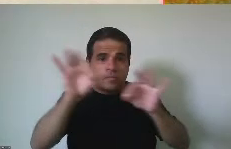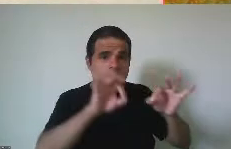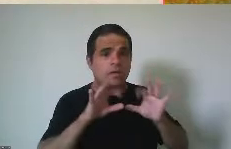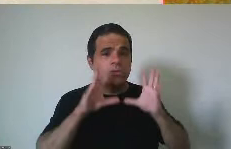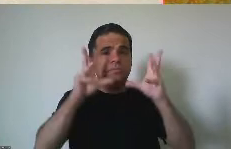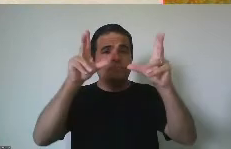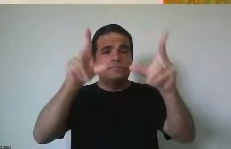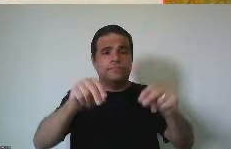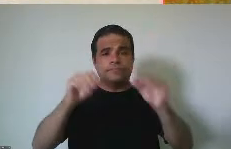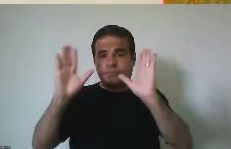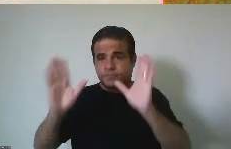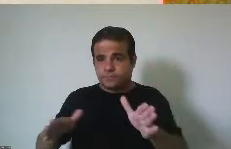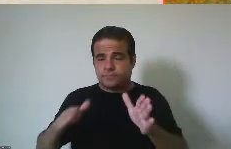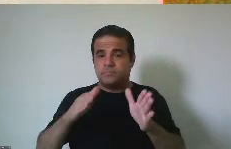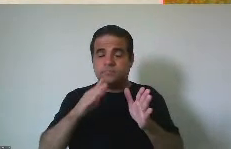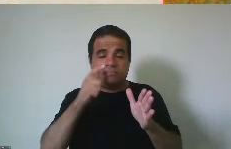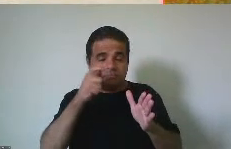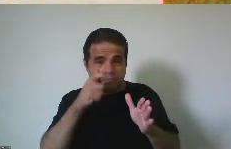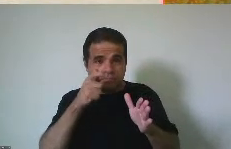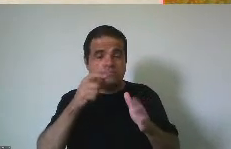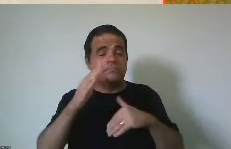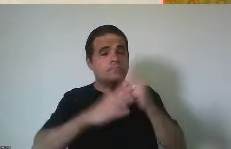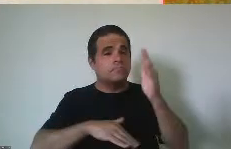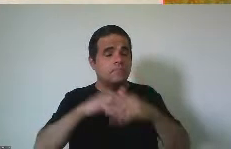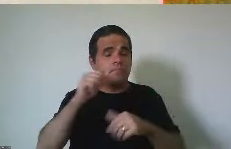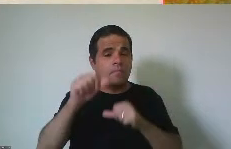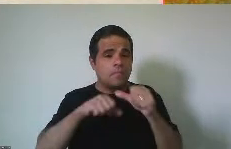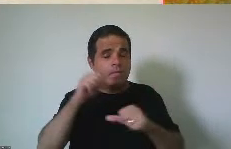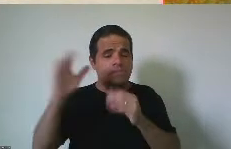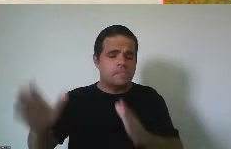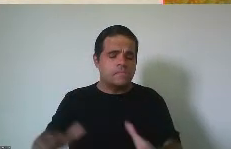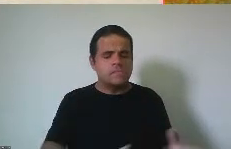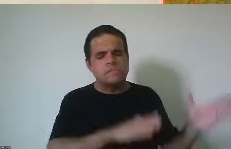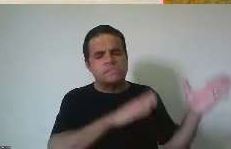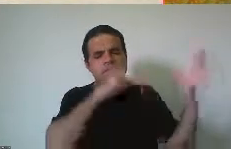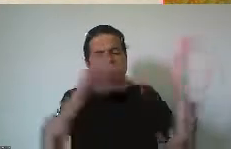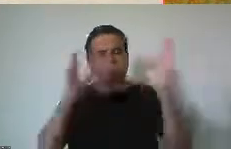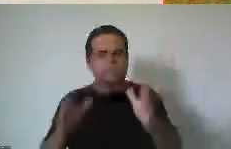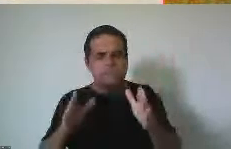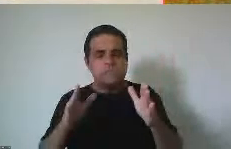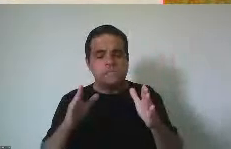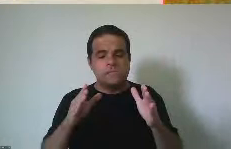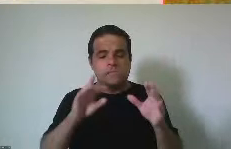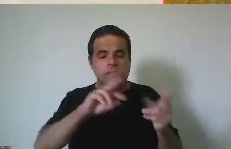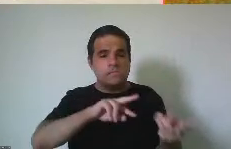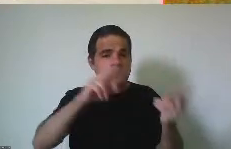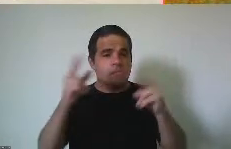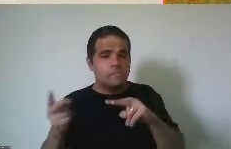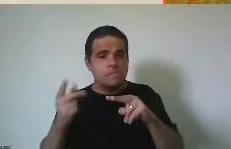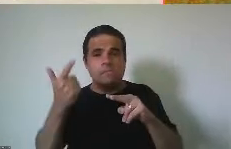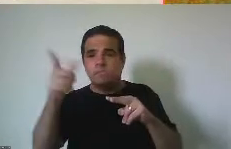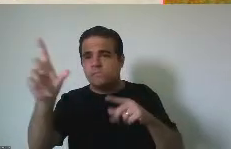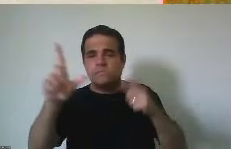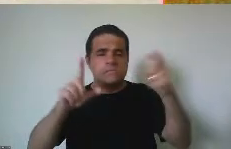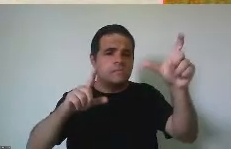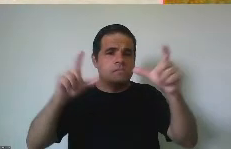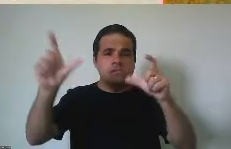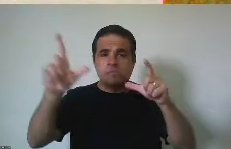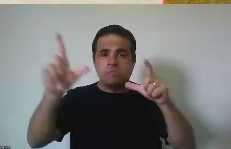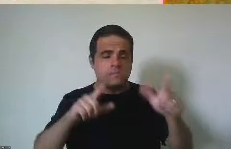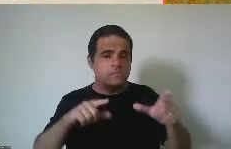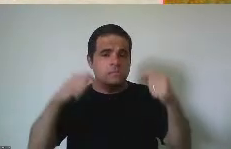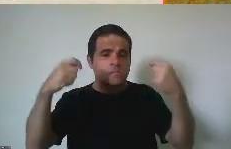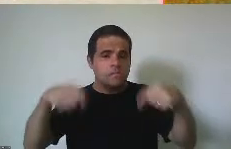conforme a necessidade de mudar ao longo do tempo e até mesmo mover para outros lugares ela tem mobilidade Então se